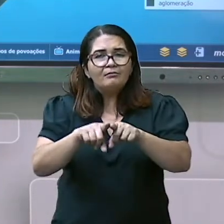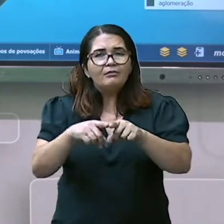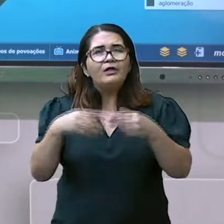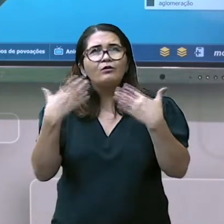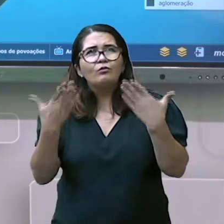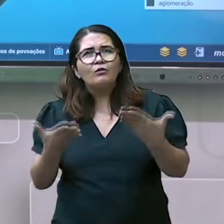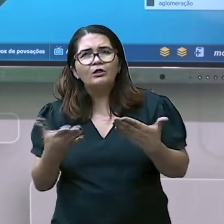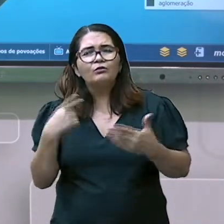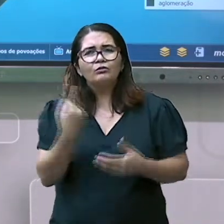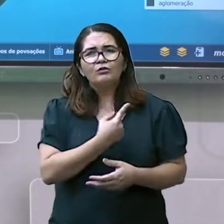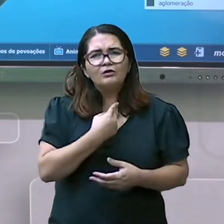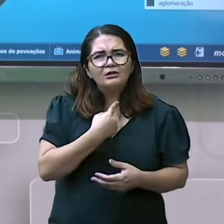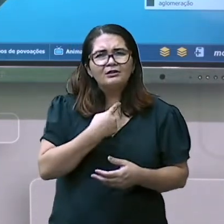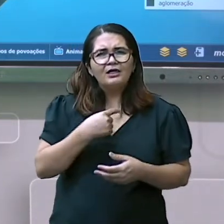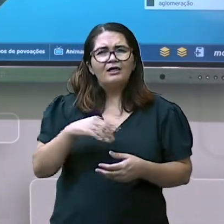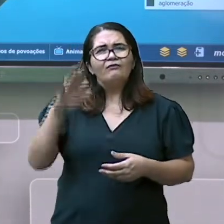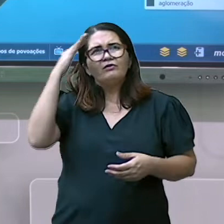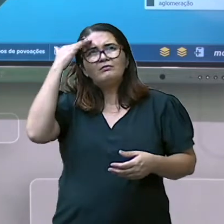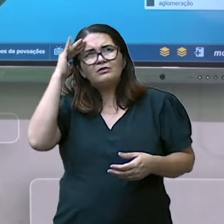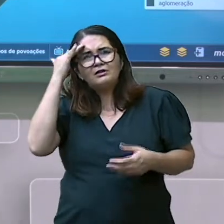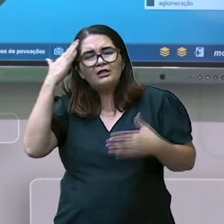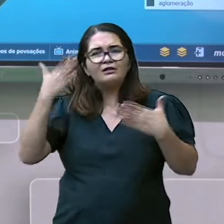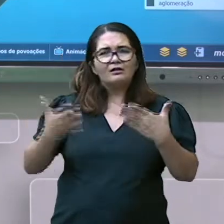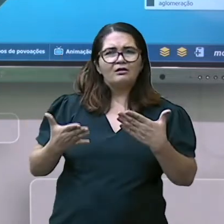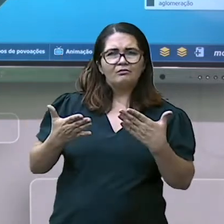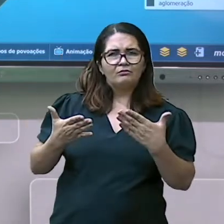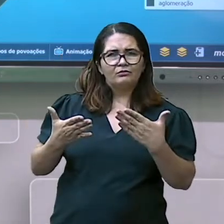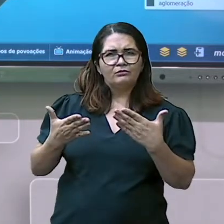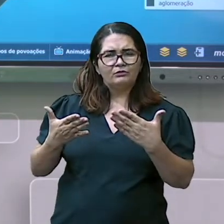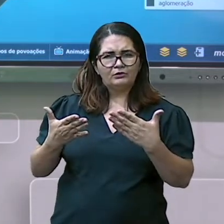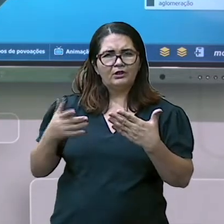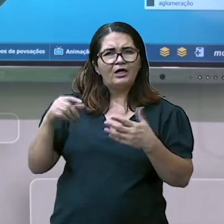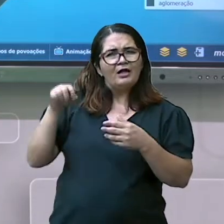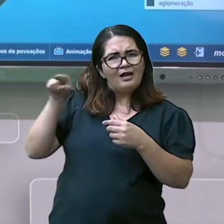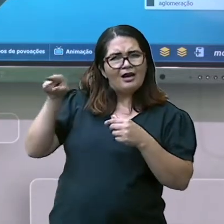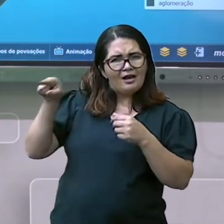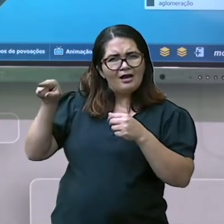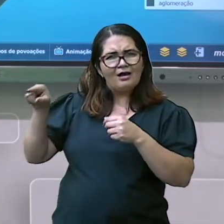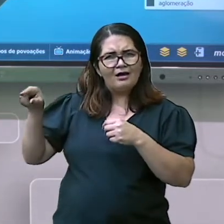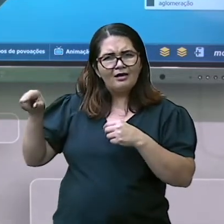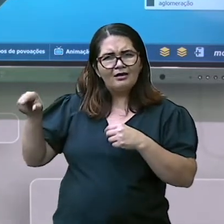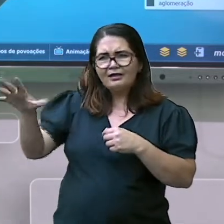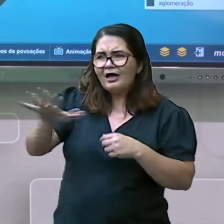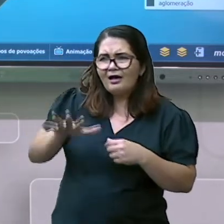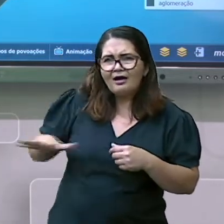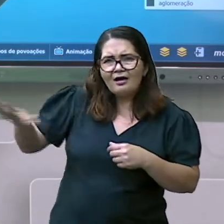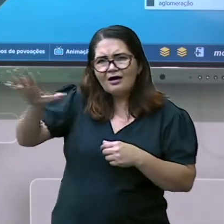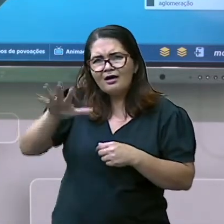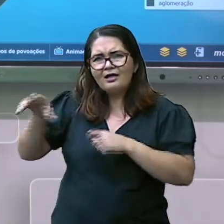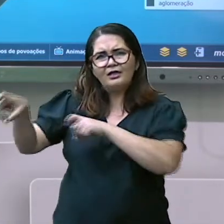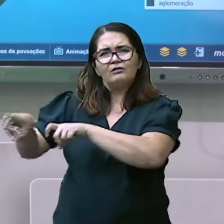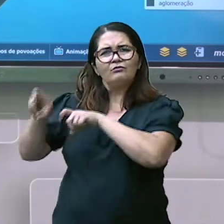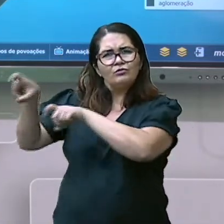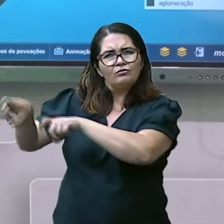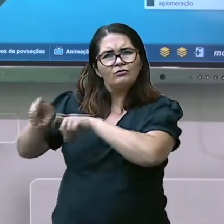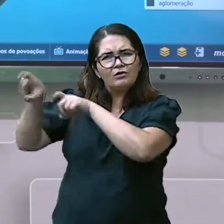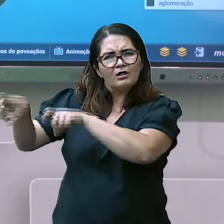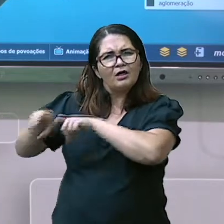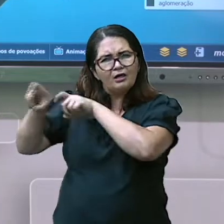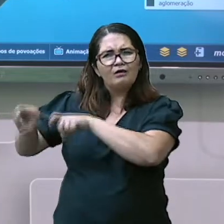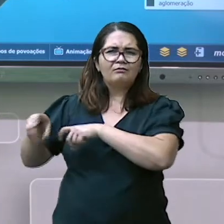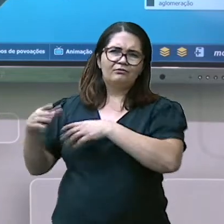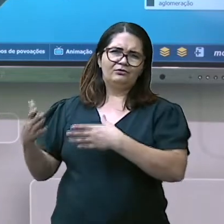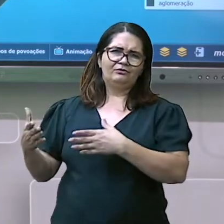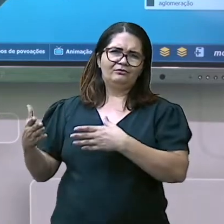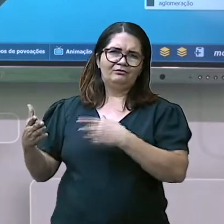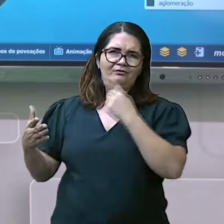Imagina você se a produção agrícola hoje fosse toda aquela que é feita lá